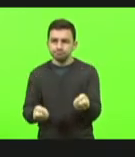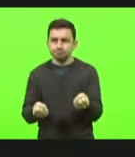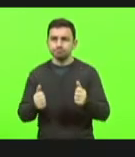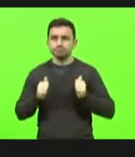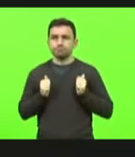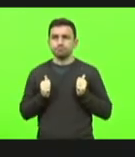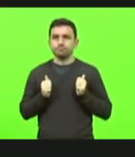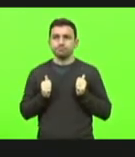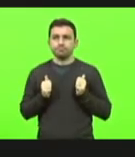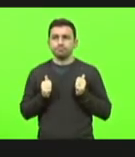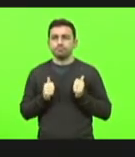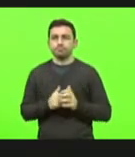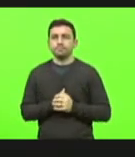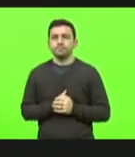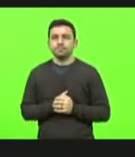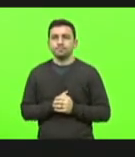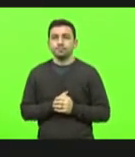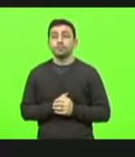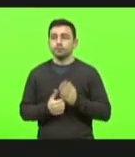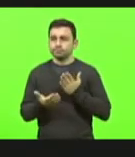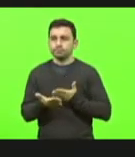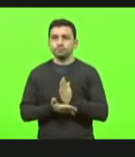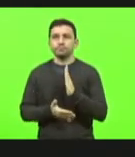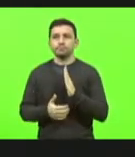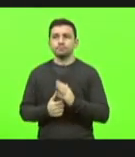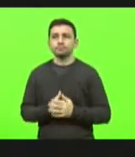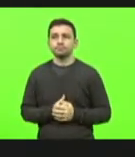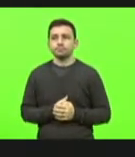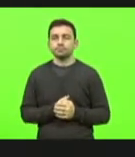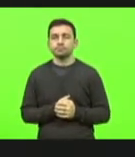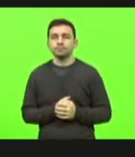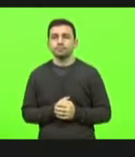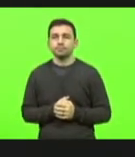Bom, aprovado.